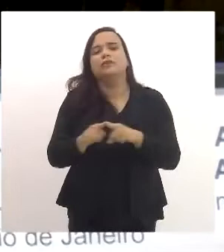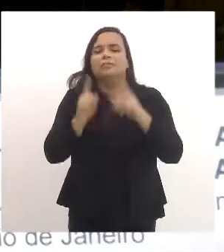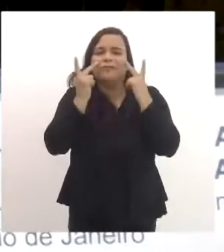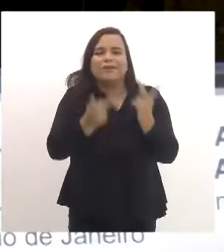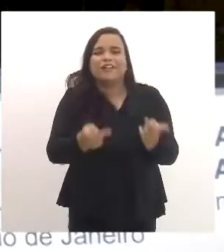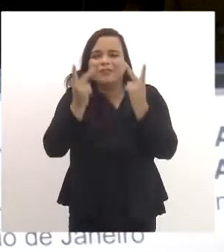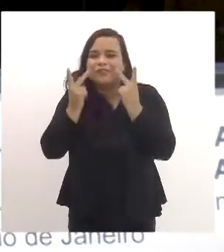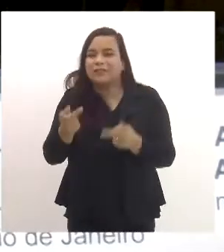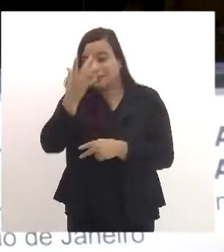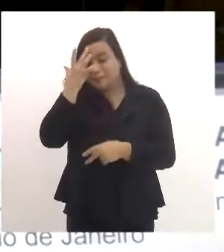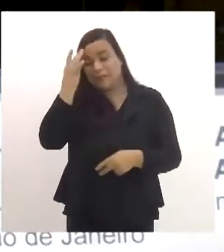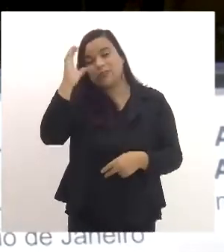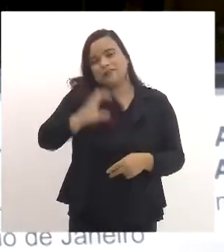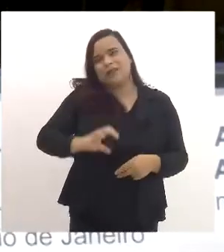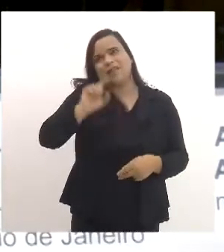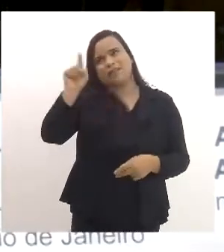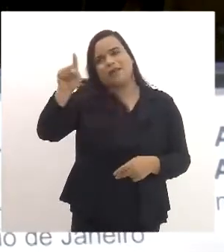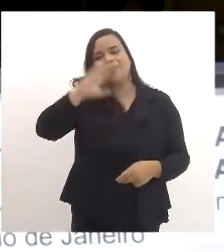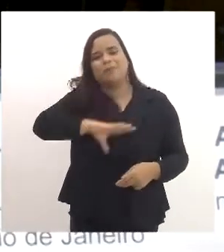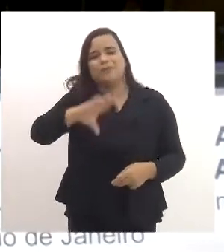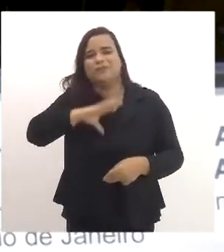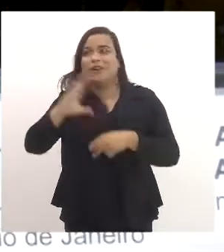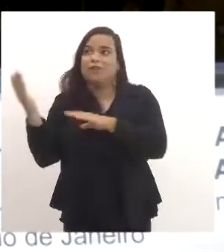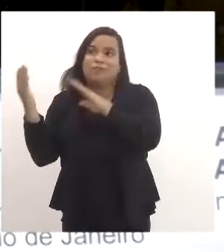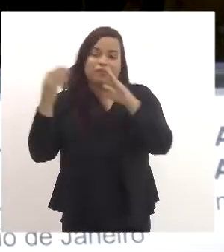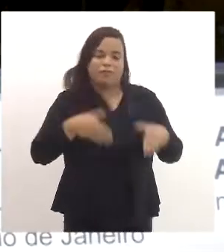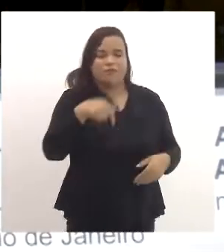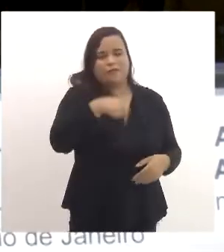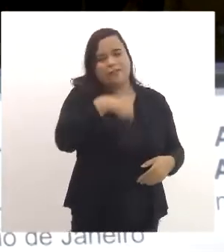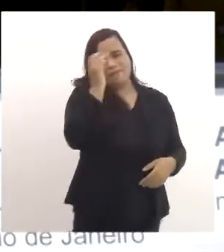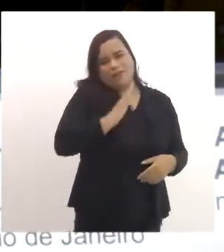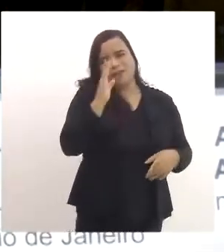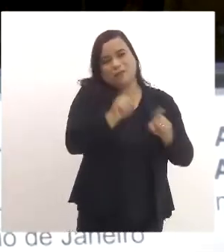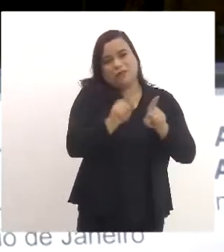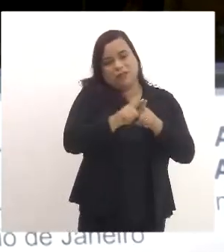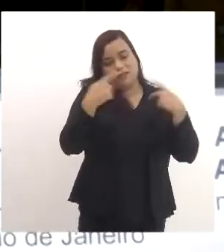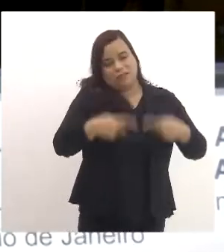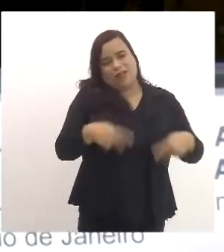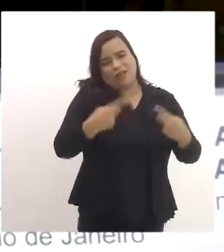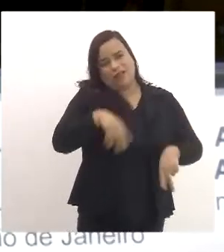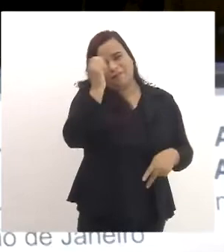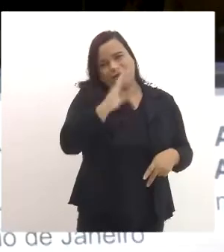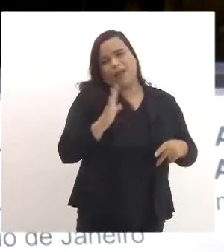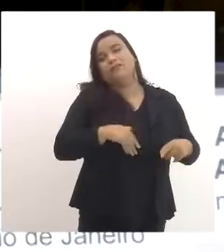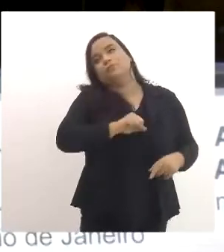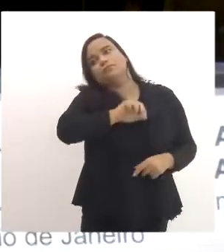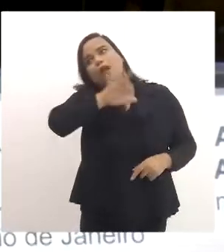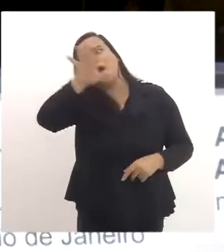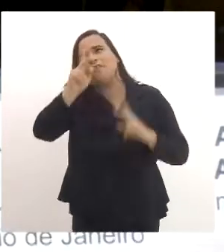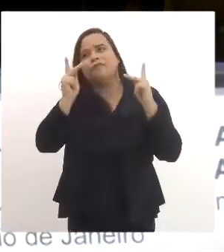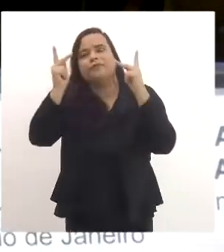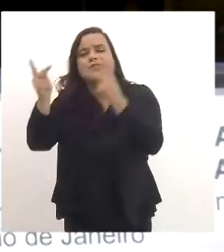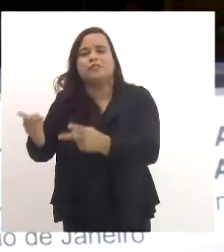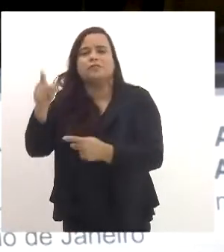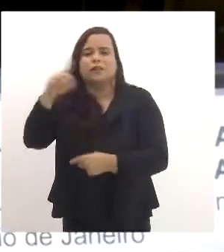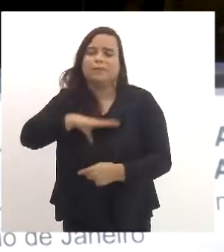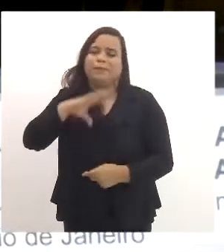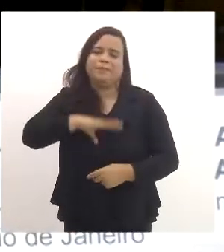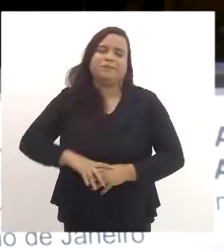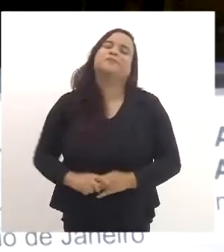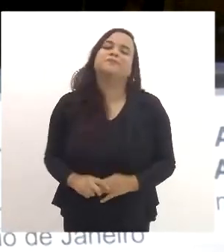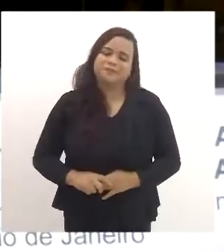todos os cidadãos portugueses que vêm ao Brasil e todos os cidadãos brasileiros que visitam Portugal. Isso